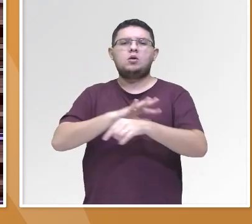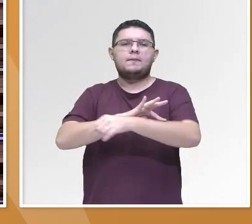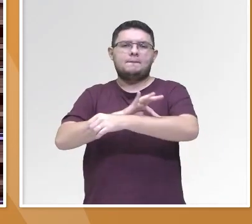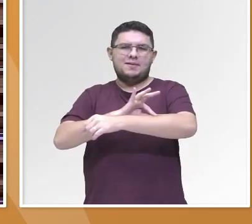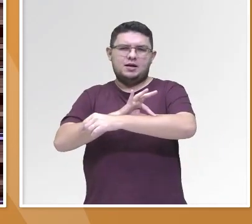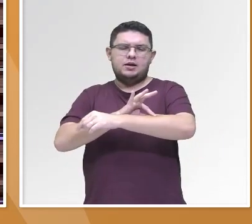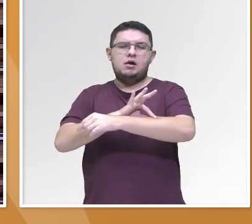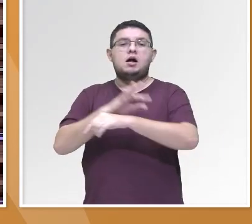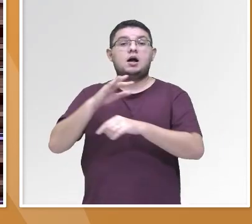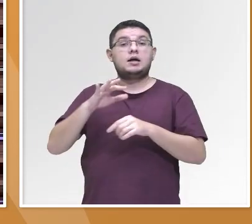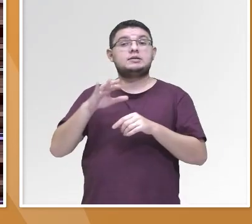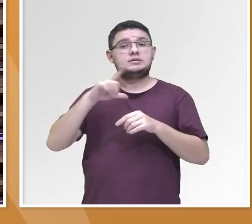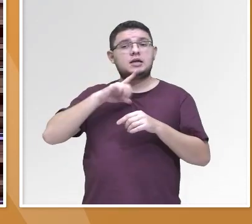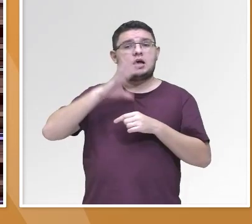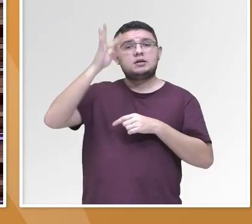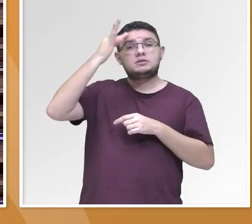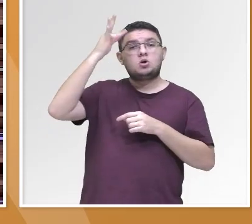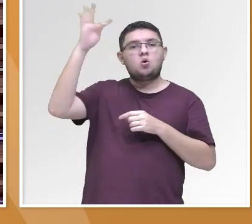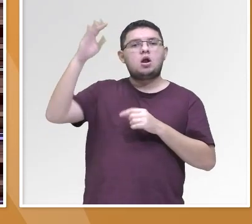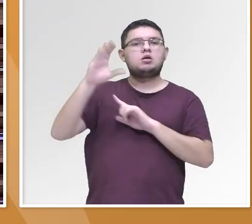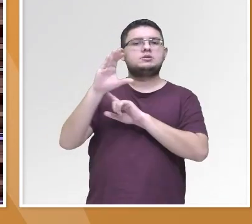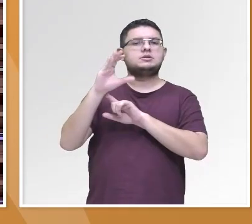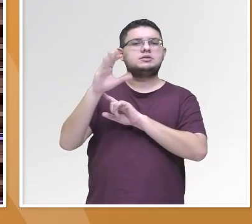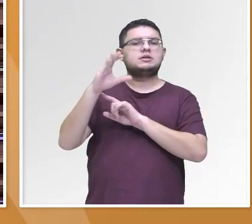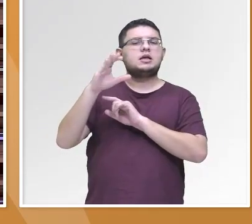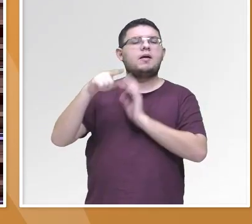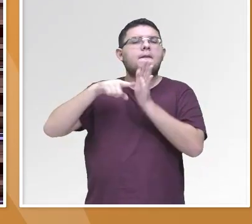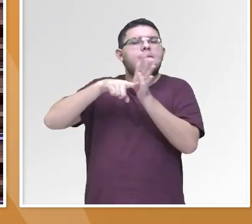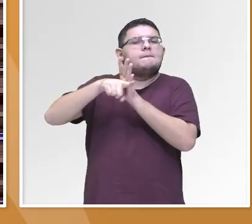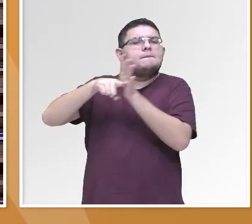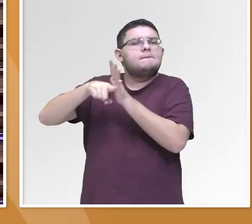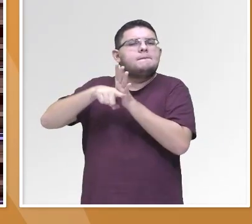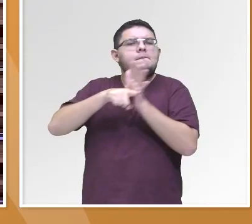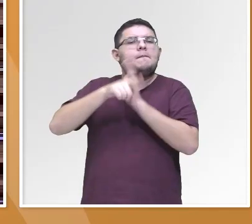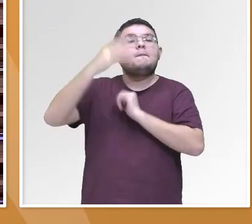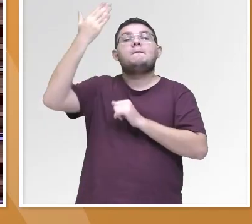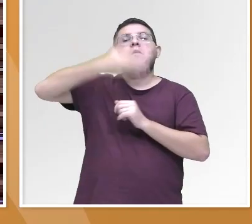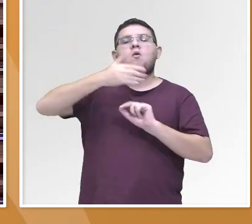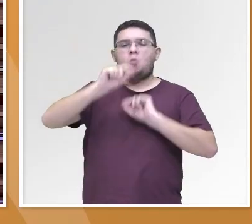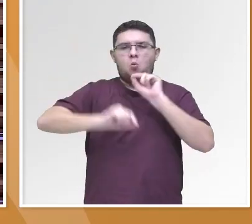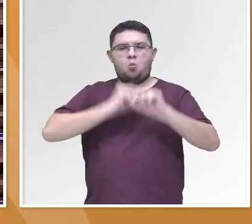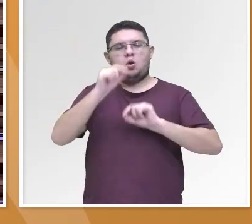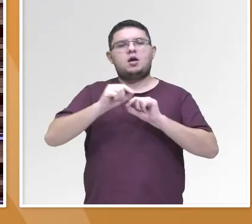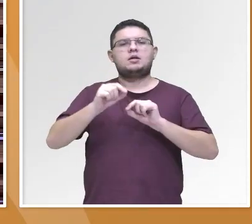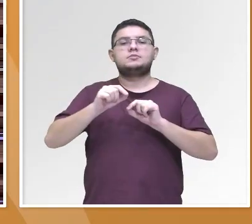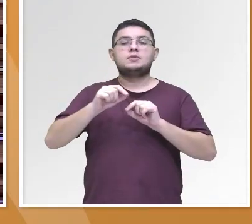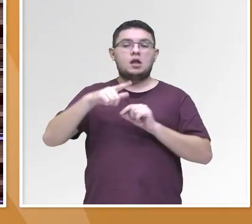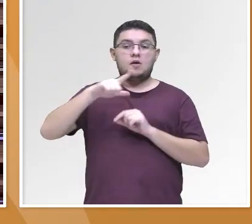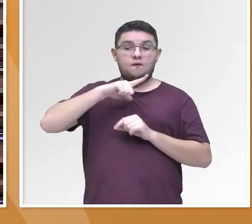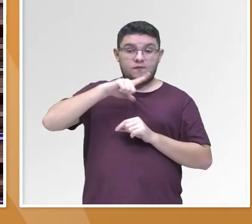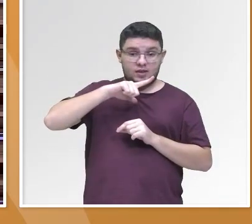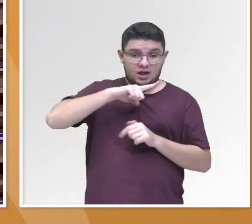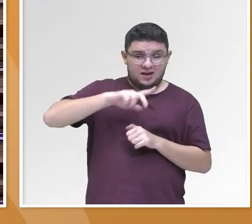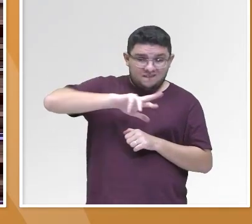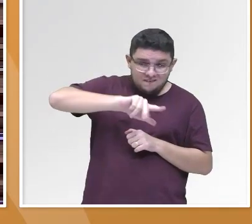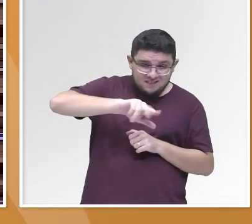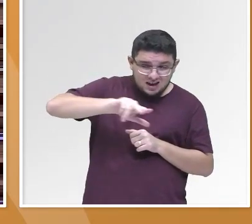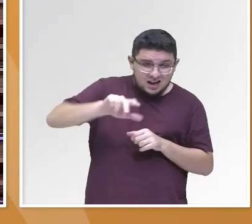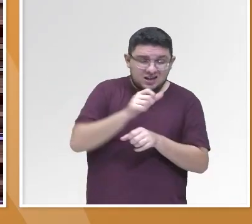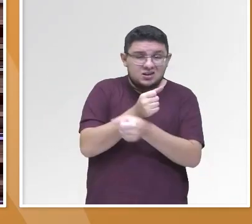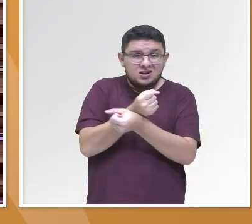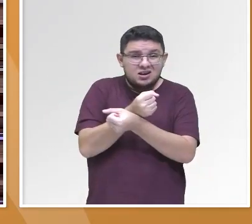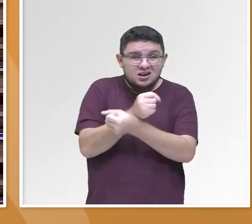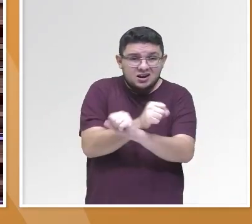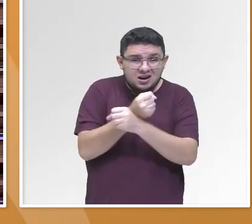surgirão teorias científicas justificando o processo de escravização das pessoas, dizendo que eles são inferiores, que não